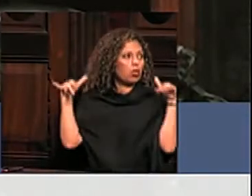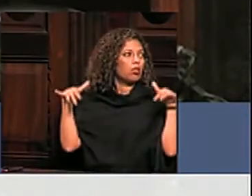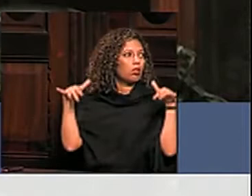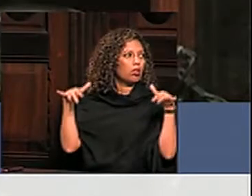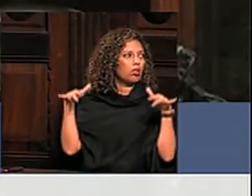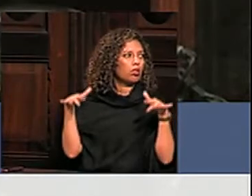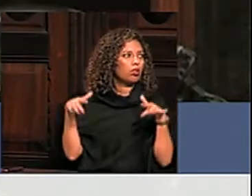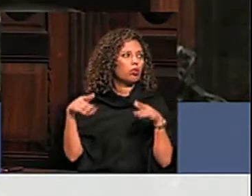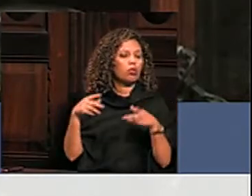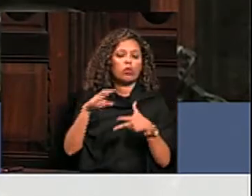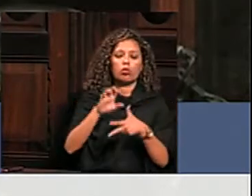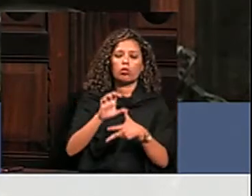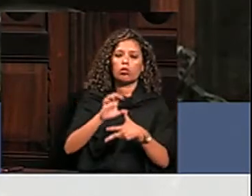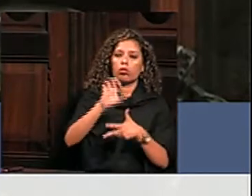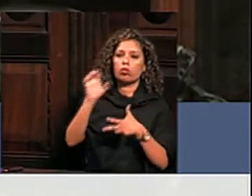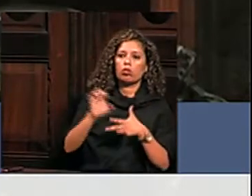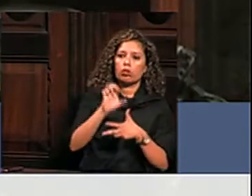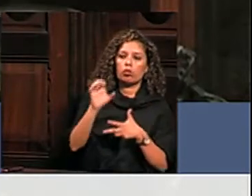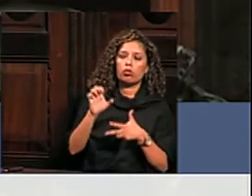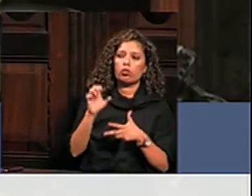Poder Executivo número 22.